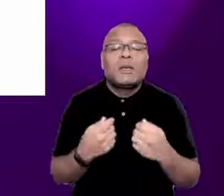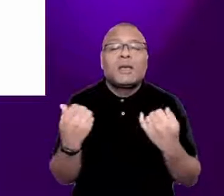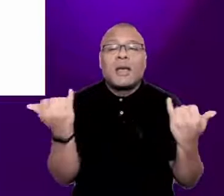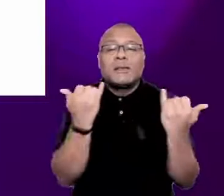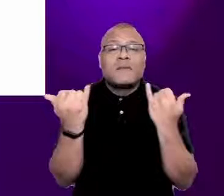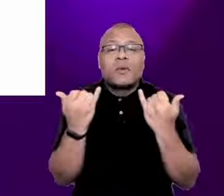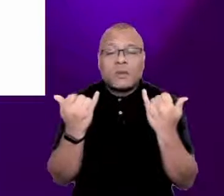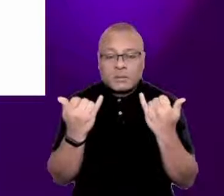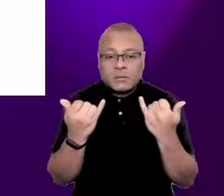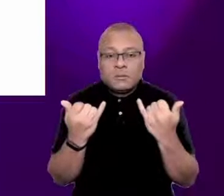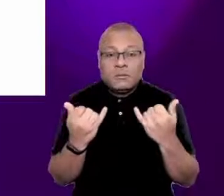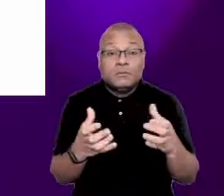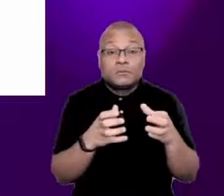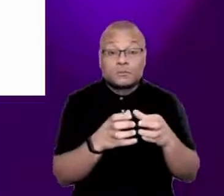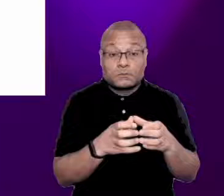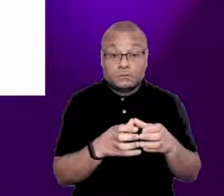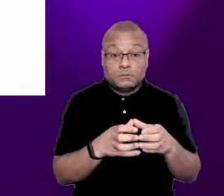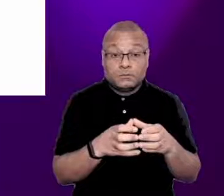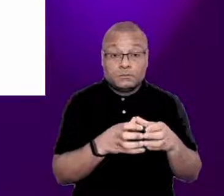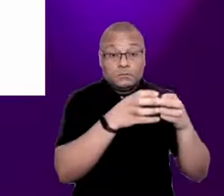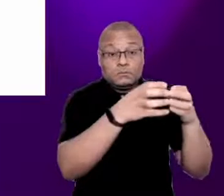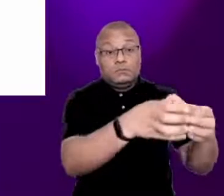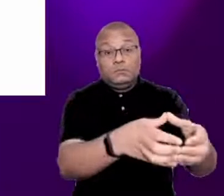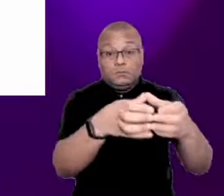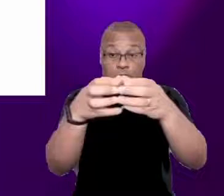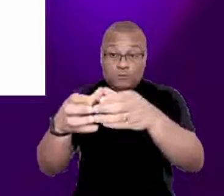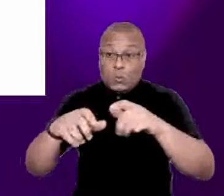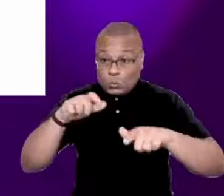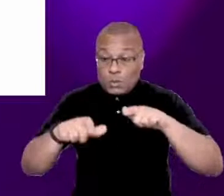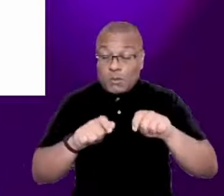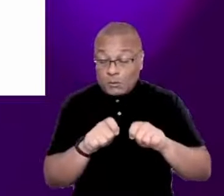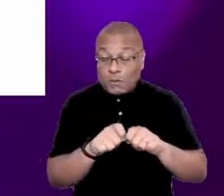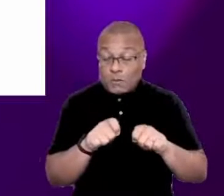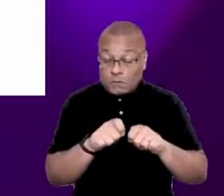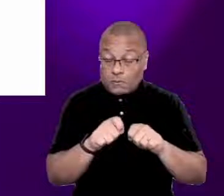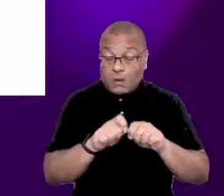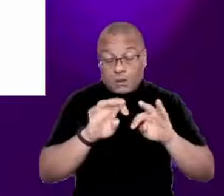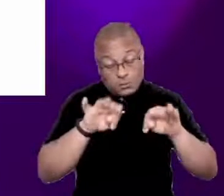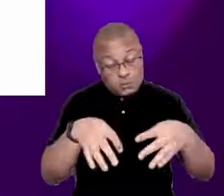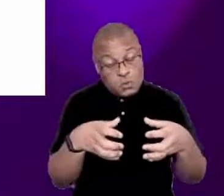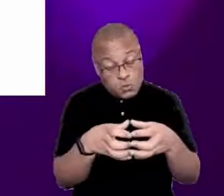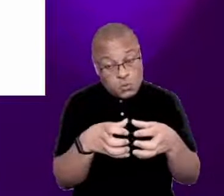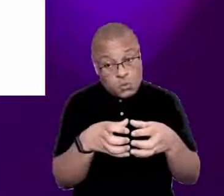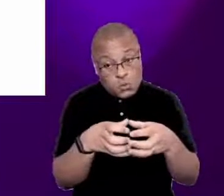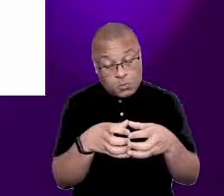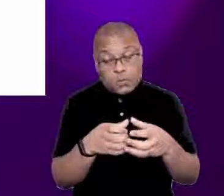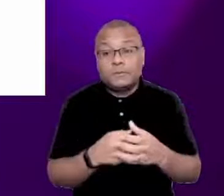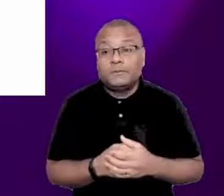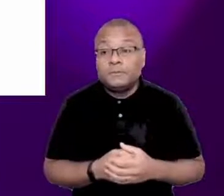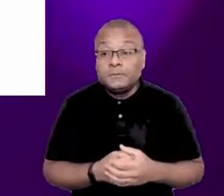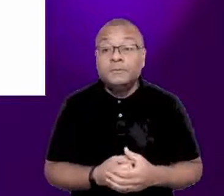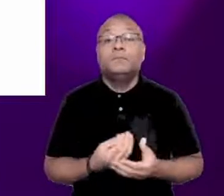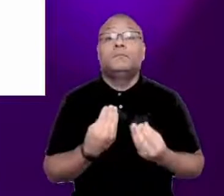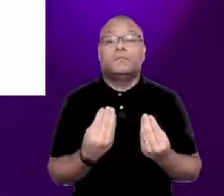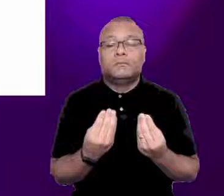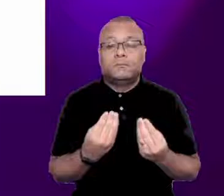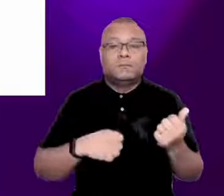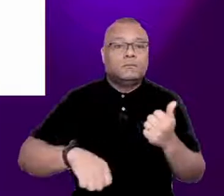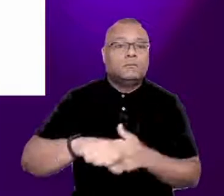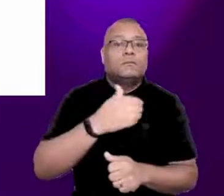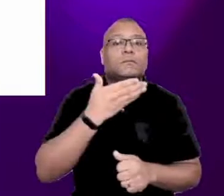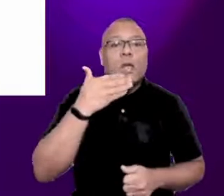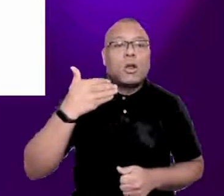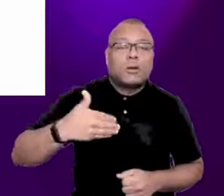elas cheguem nas unidades que executam o trabalho, na ponta, né, na equipe multidisciplinar, para que isso se transforme em